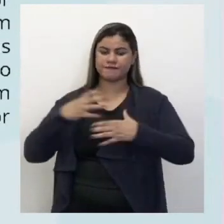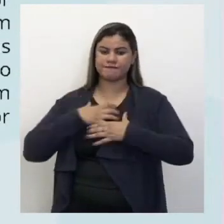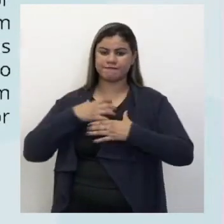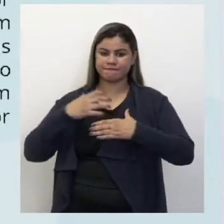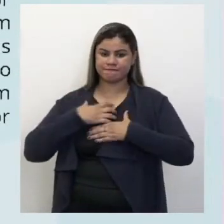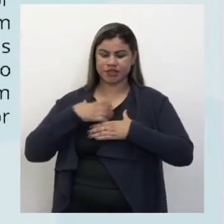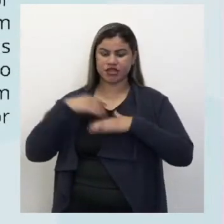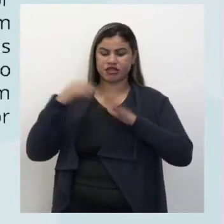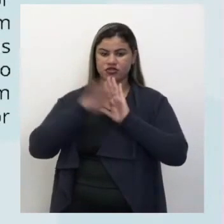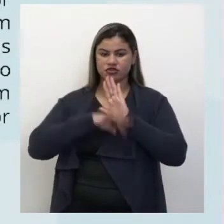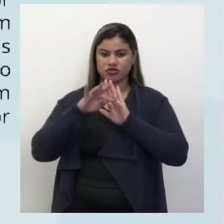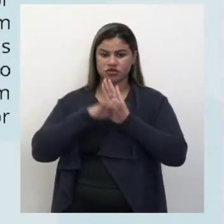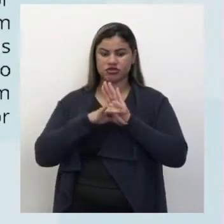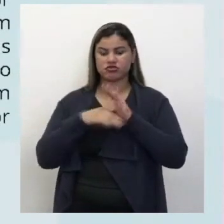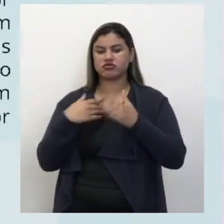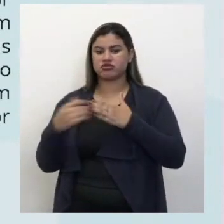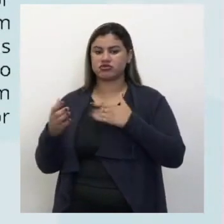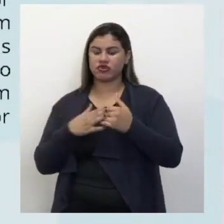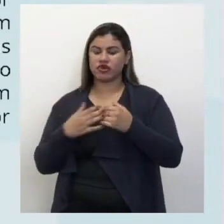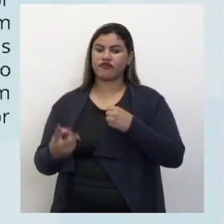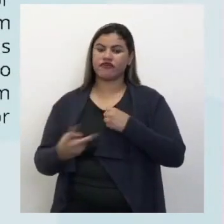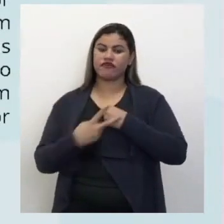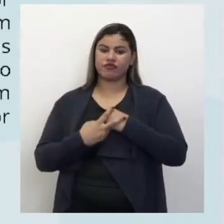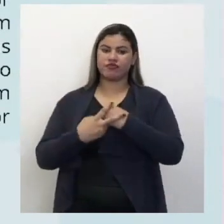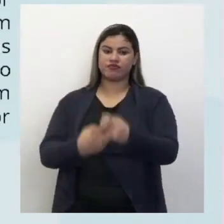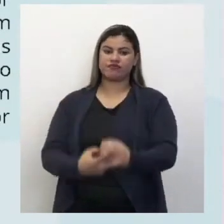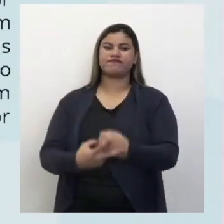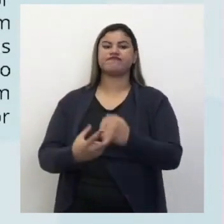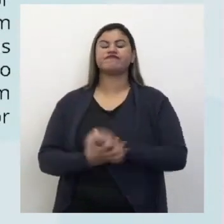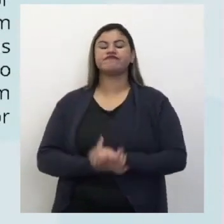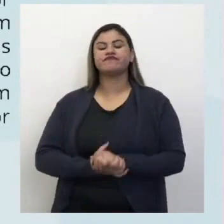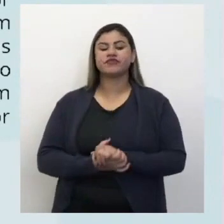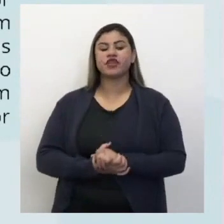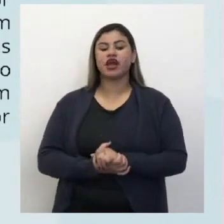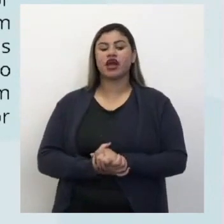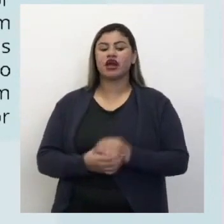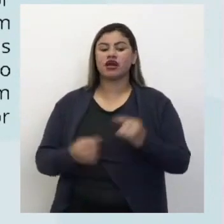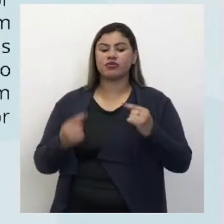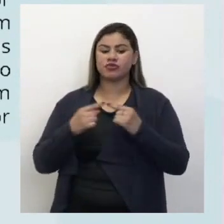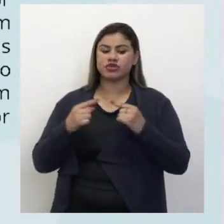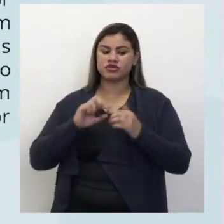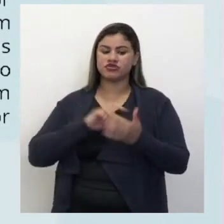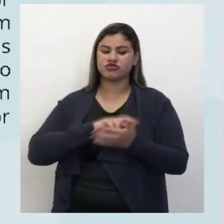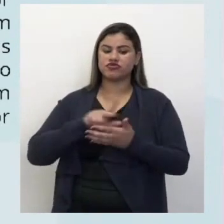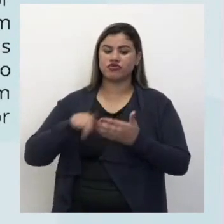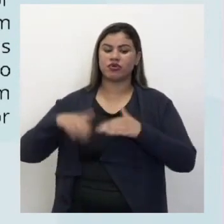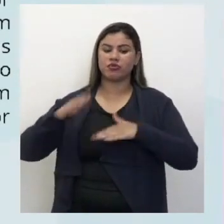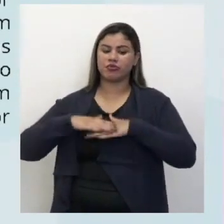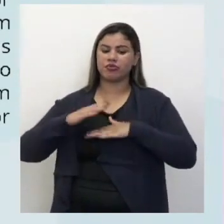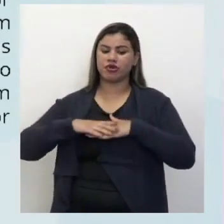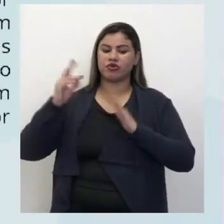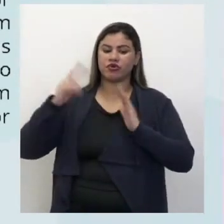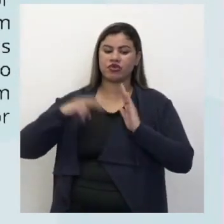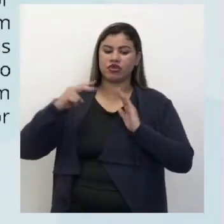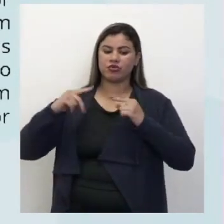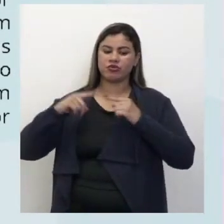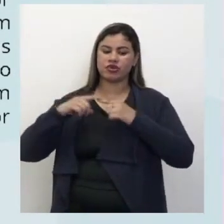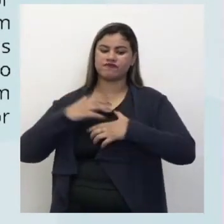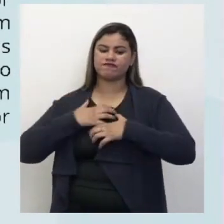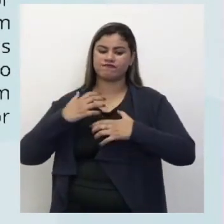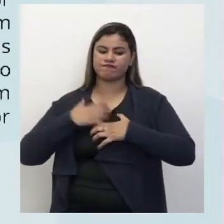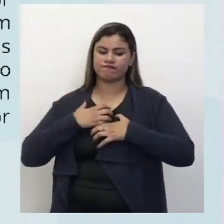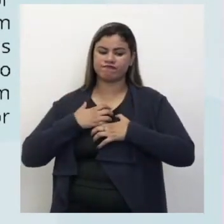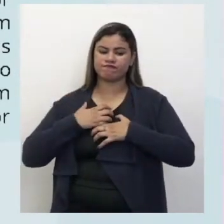aos textos, sejam eles verbais ou não verbais, aplicando os diversos conhecimentos para atribuir sentido ao que